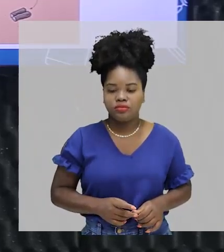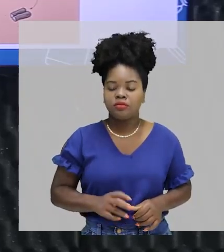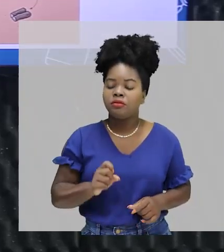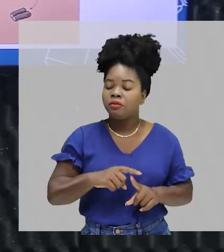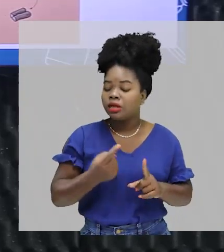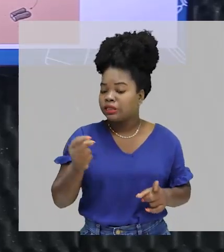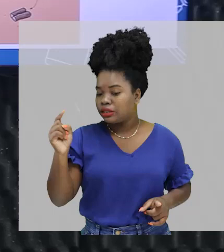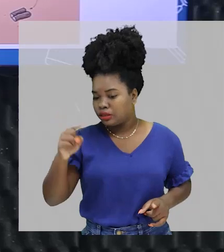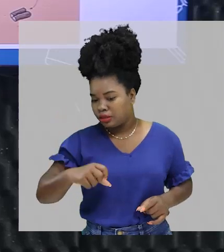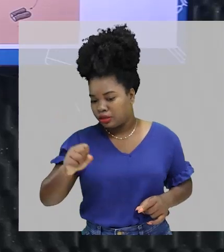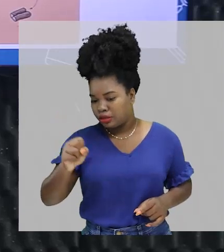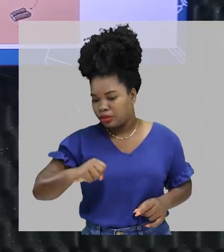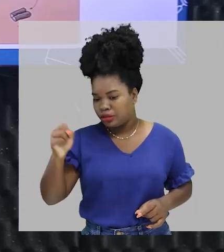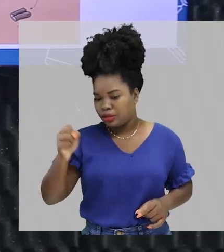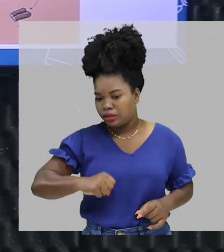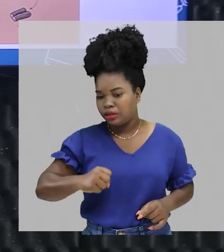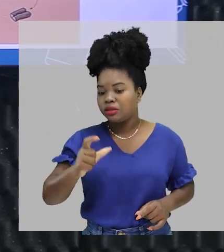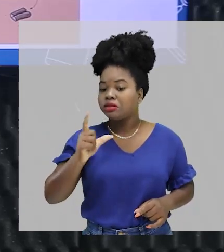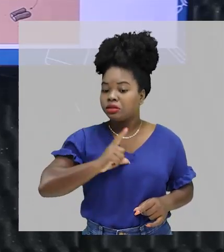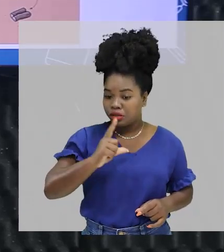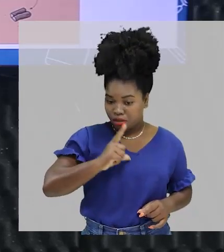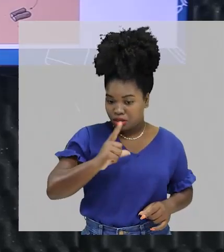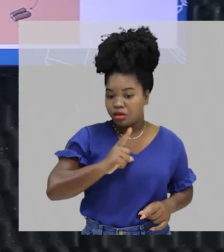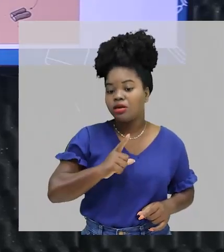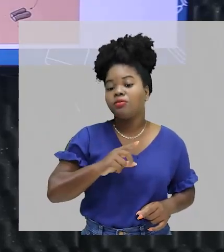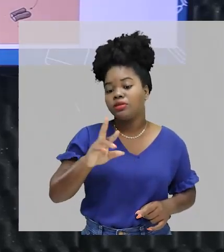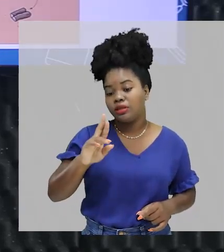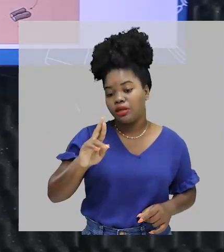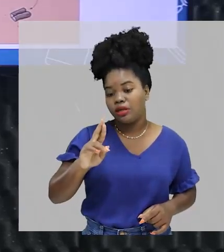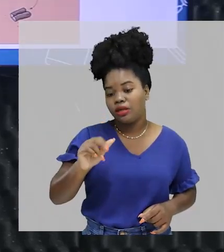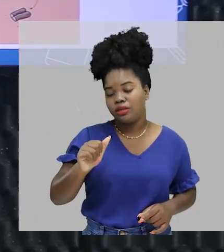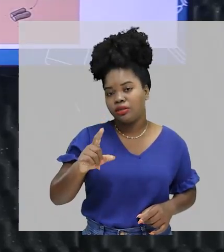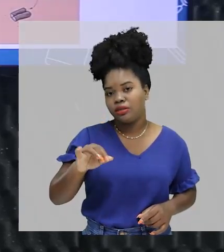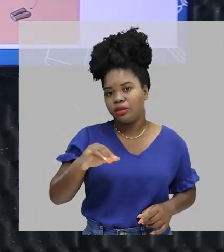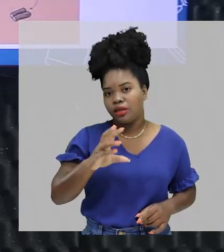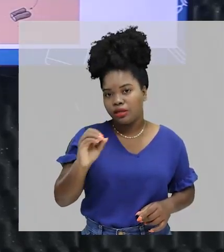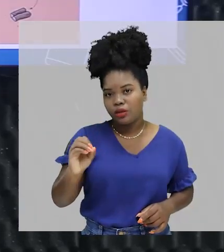sim, nós emitimos radiação, porque